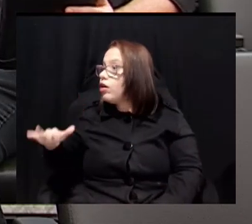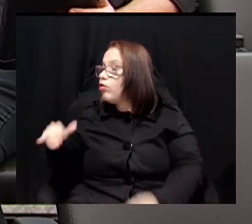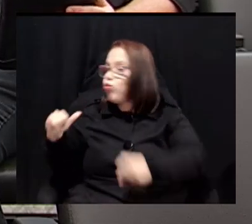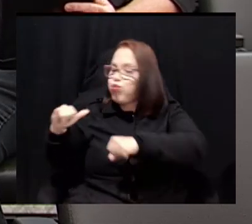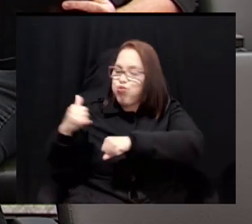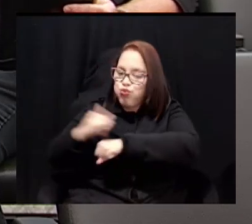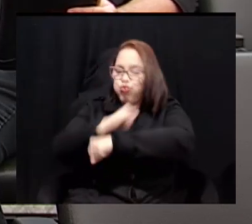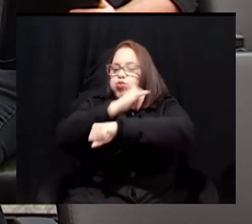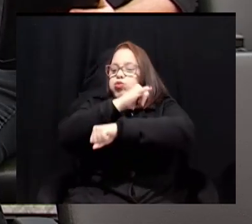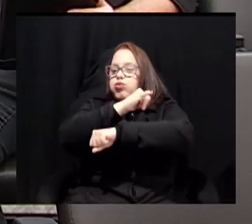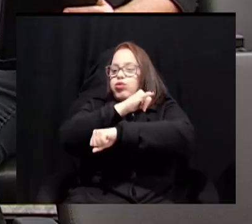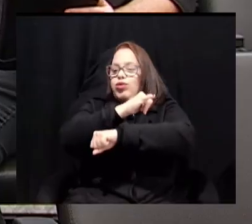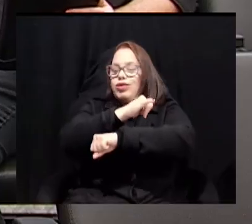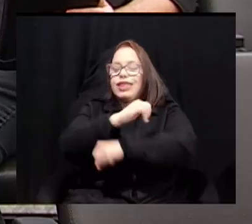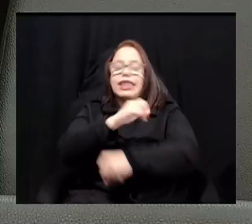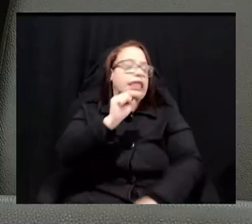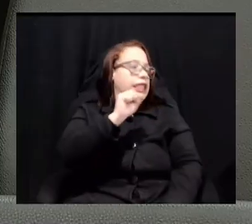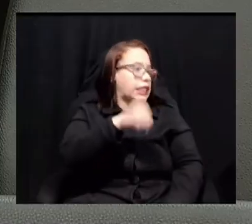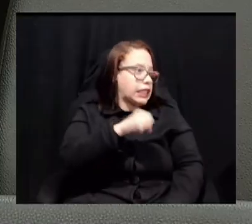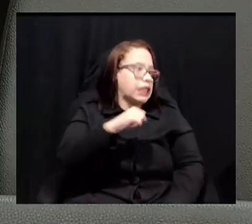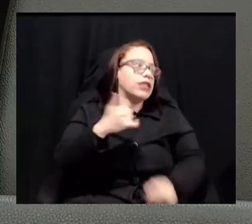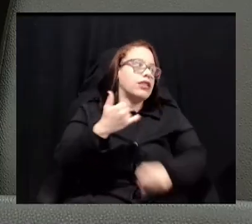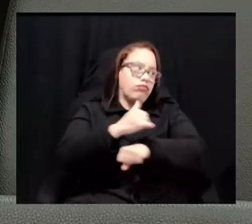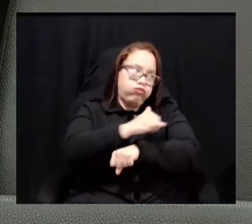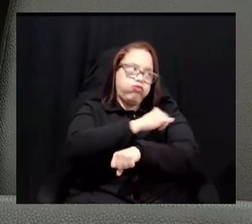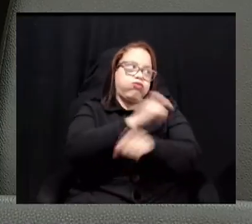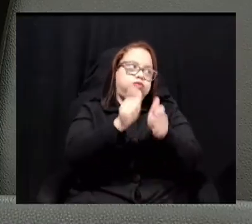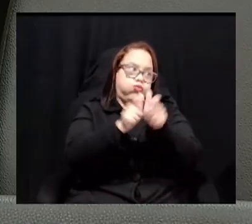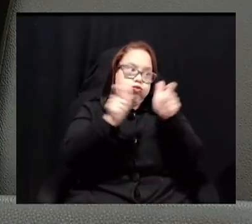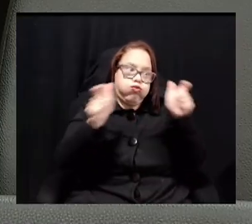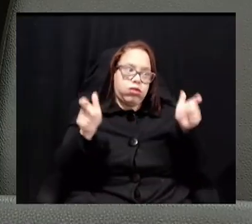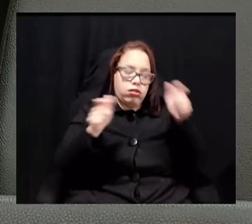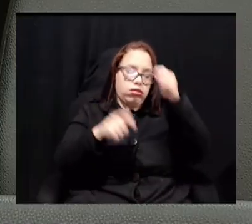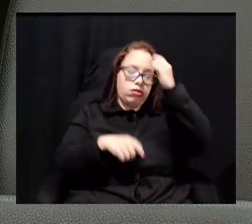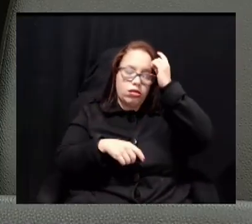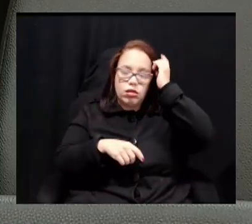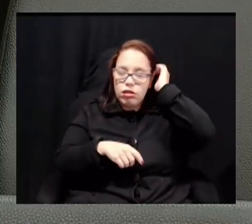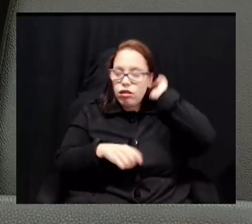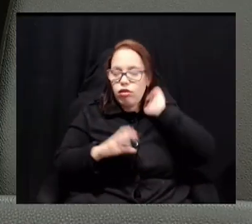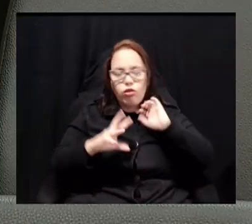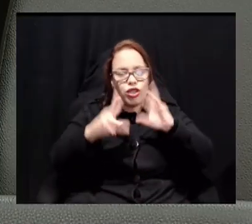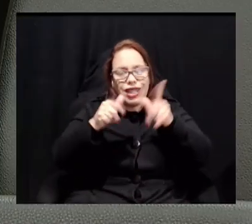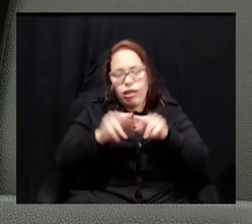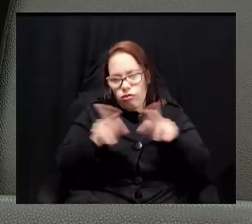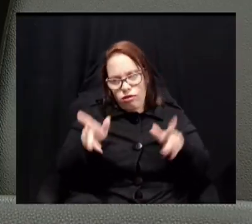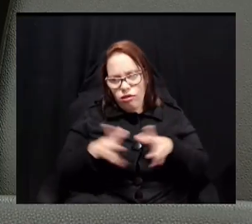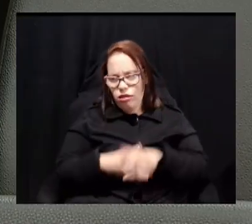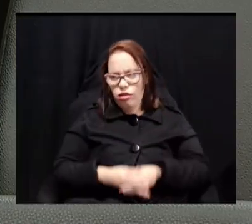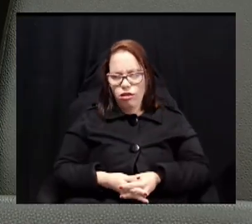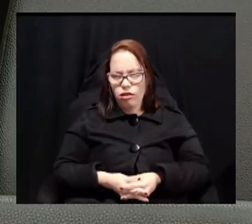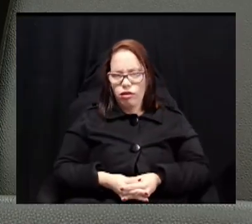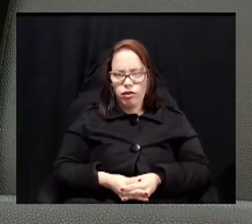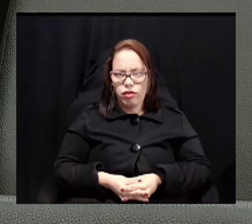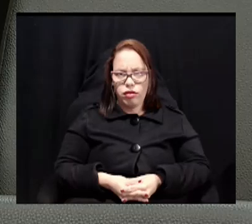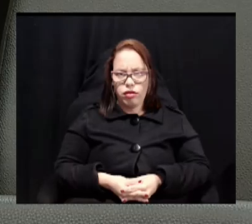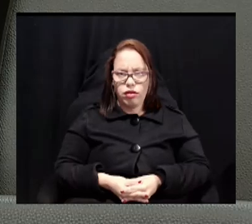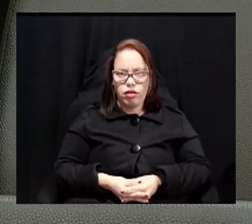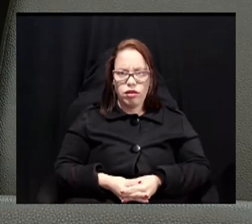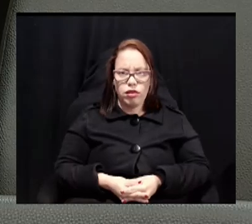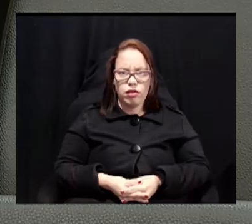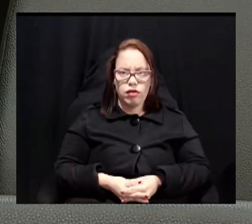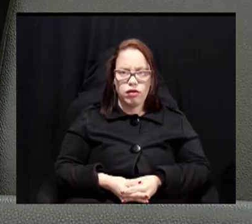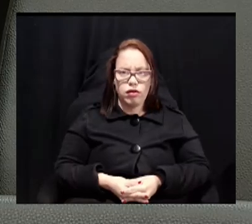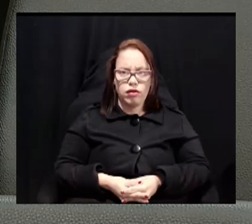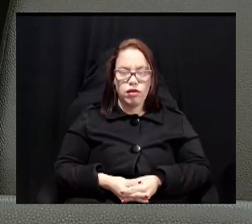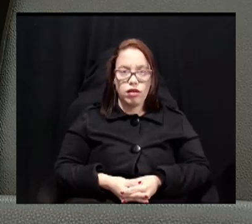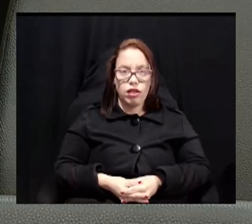vereador? Sim, a obesidade infantil tem aumentado, a obesidade do adulto também tem aumentado, nós temos tido um